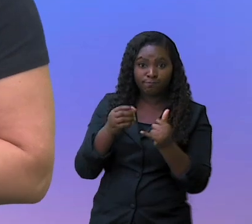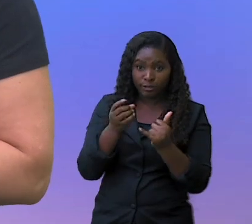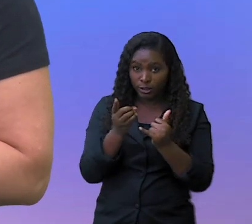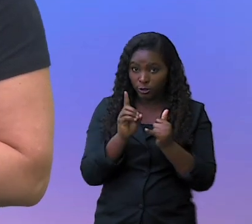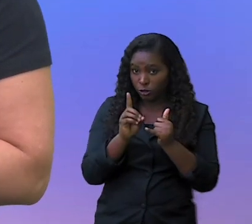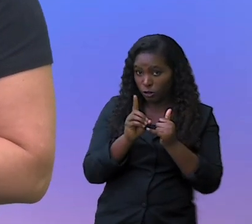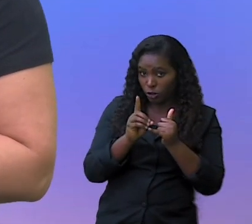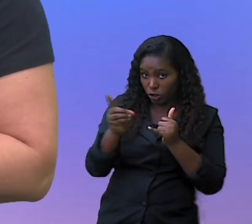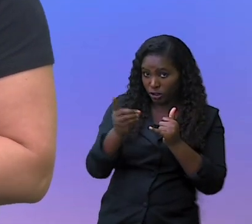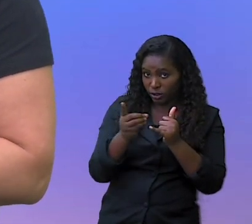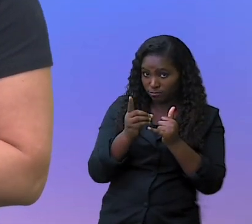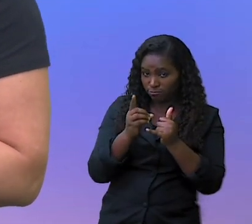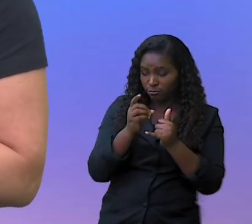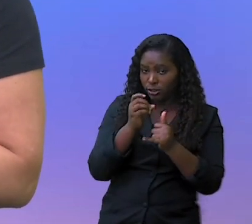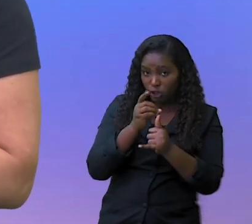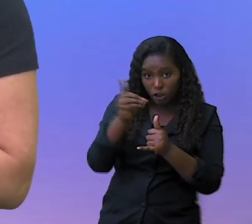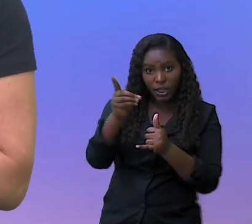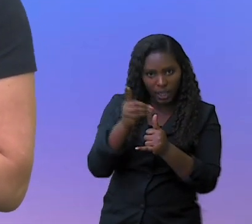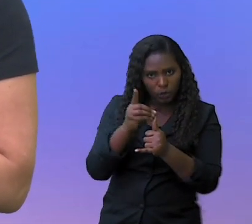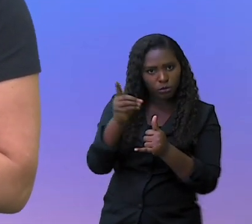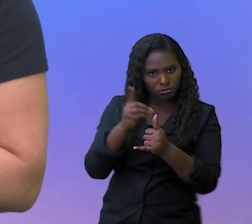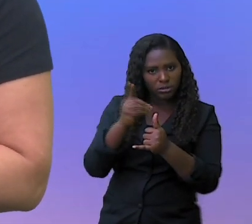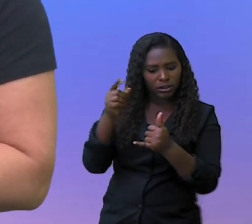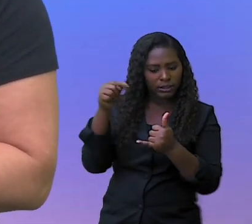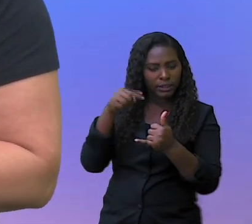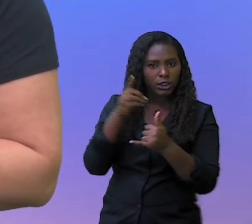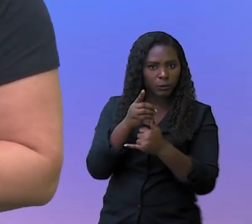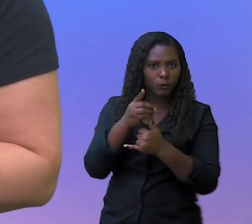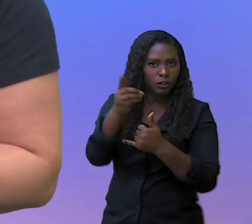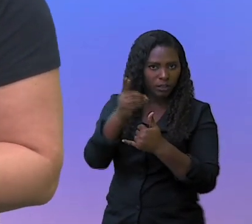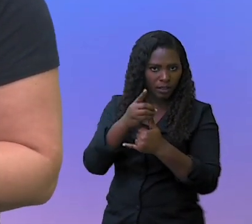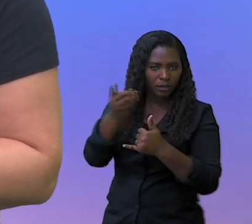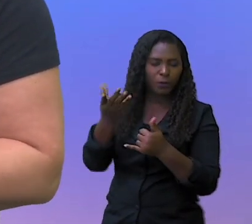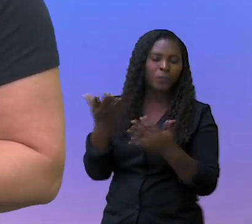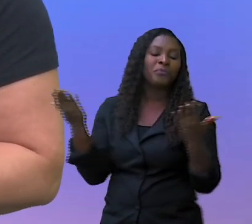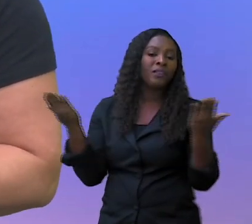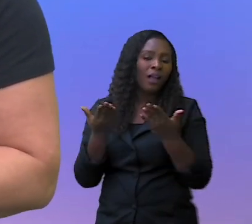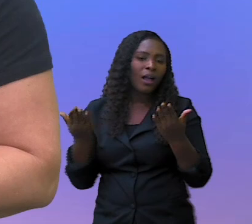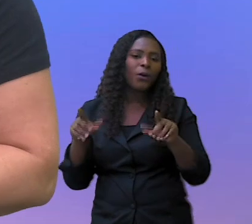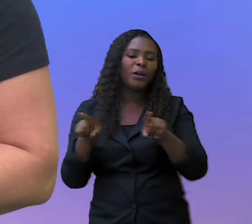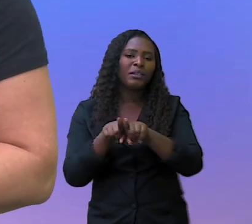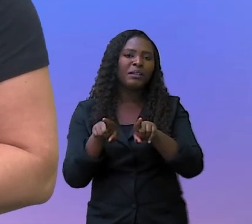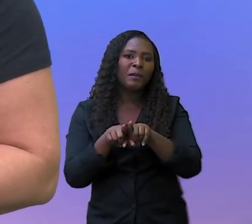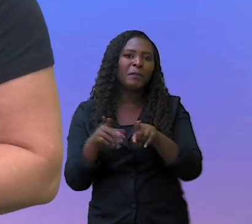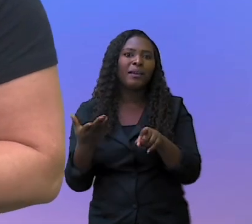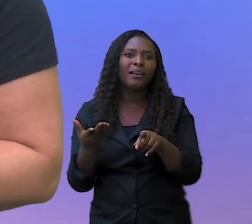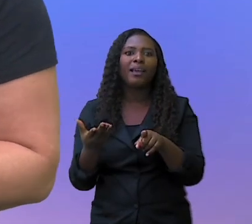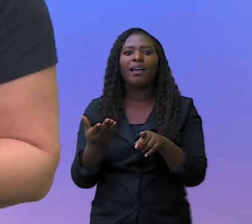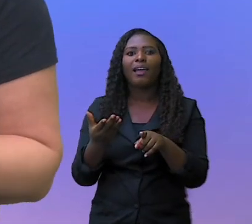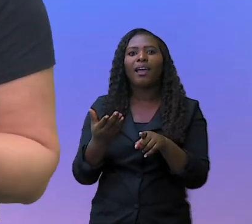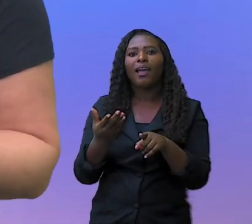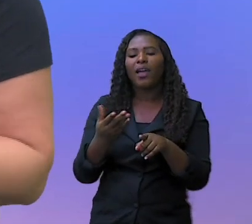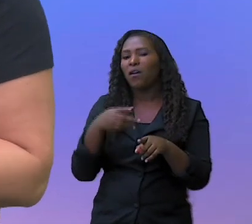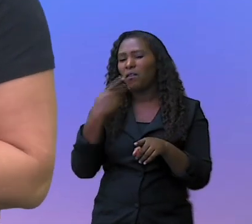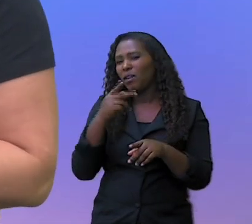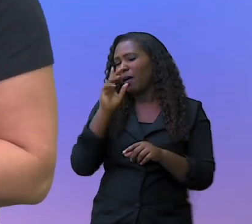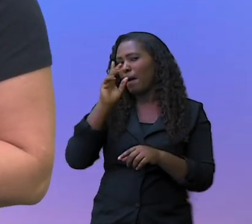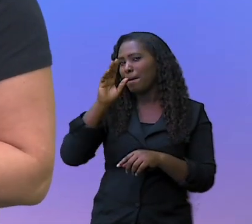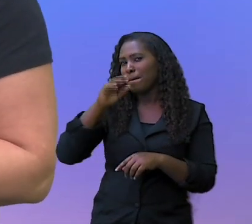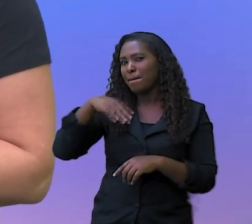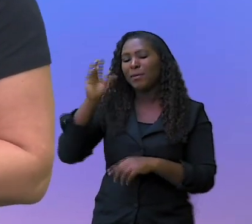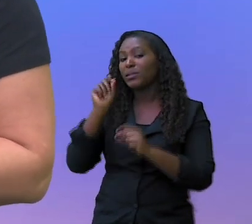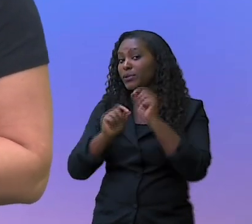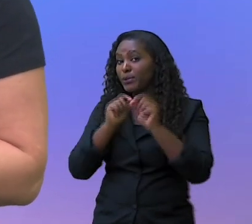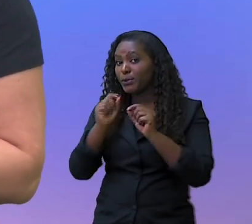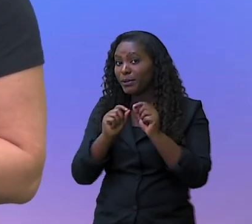adjunto adnominal. Falarei agora, estudante. Muito bem, atentos, né? Isso mesmo. Quem são, então, os